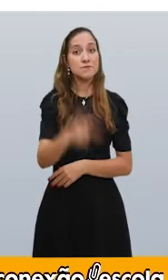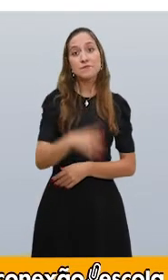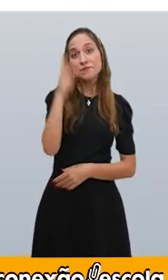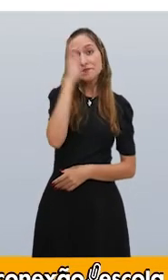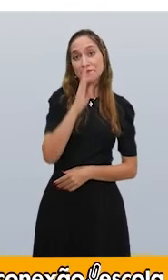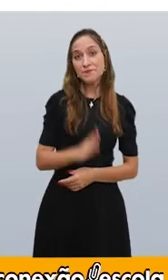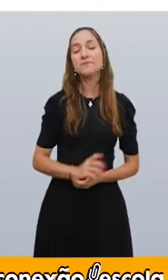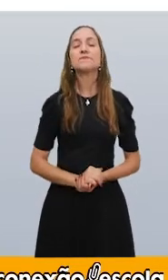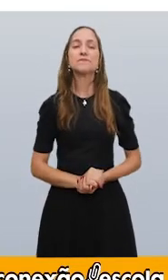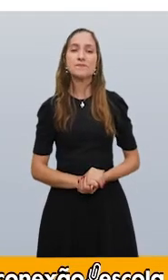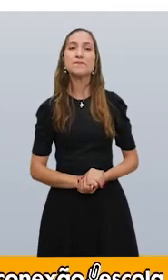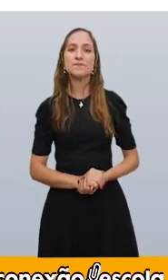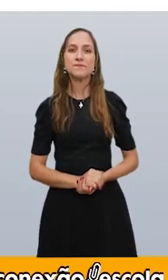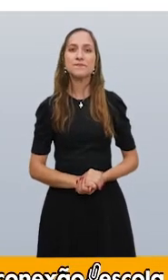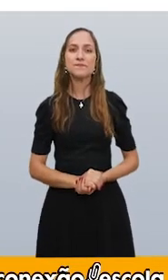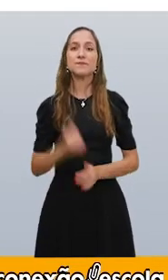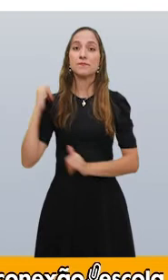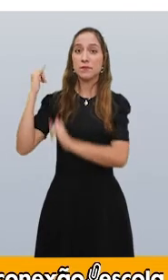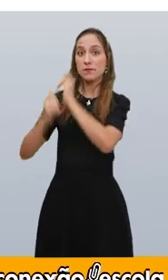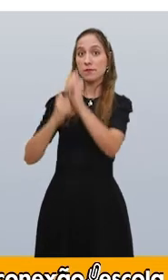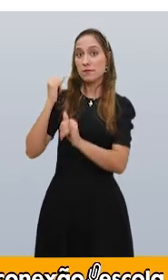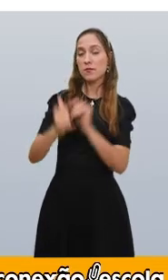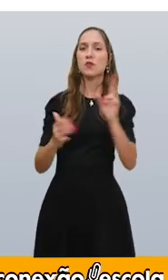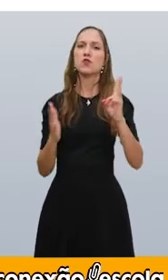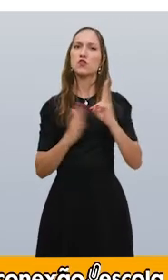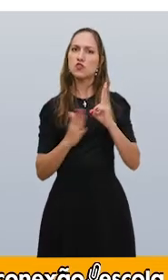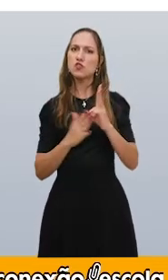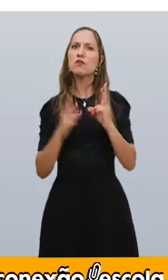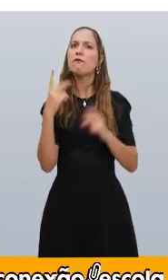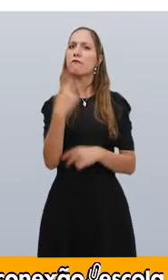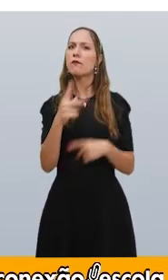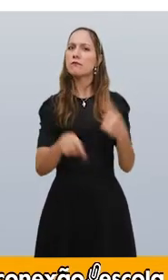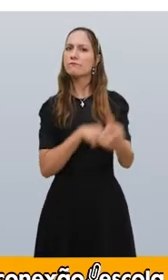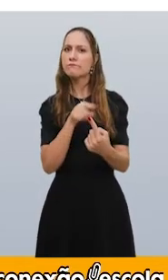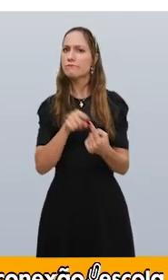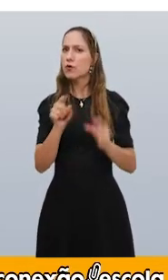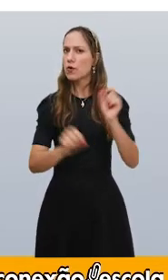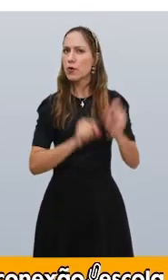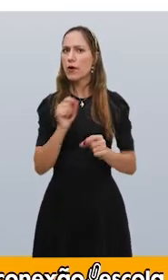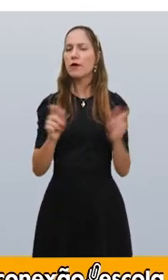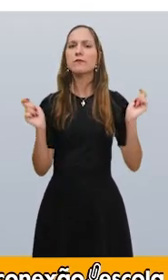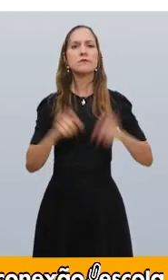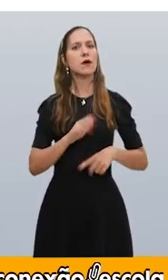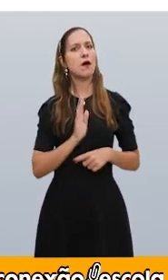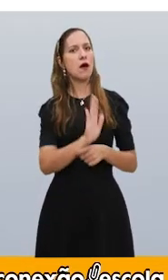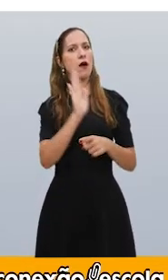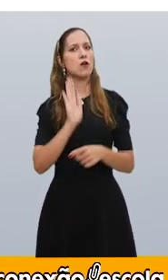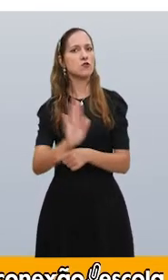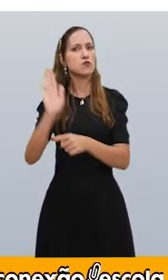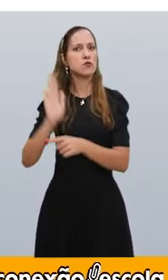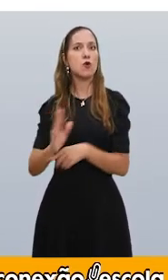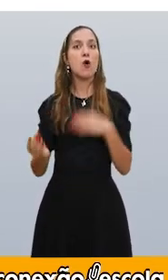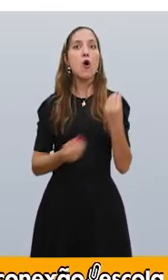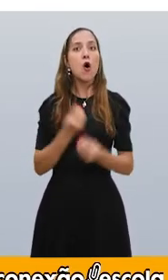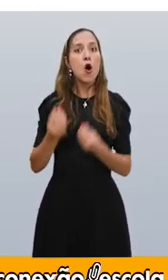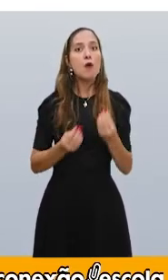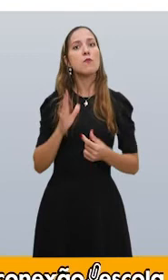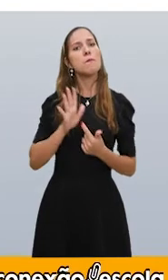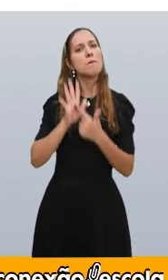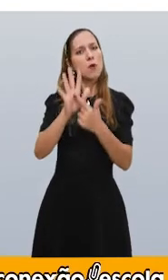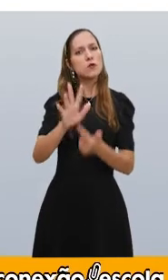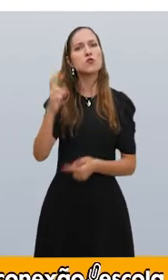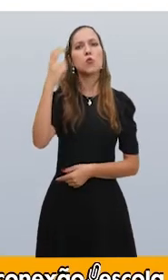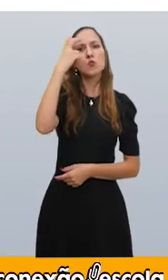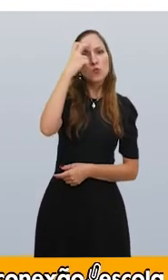brasileiro. As lendas indígenas têm como objetivo ajudar a retratar